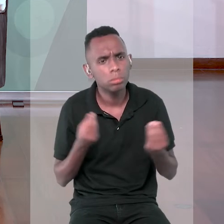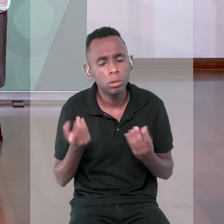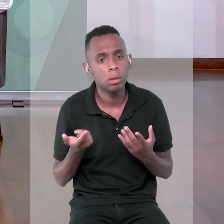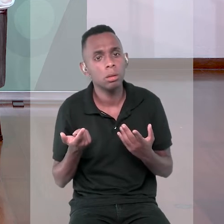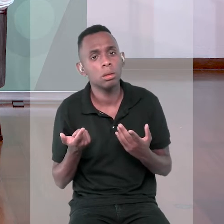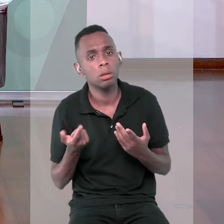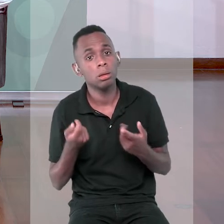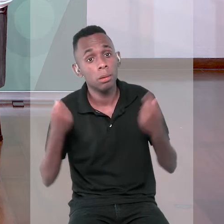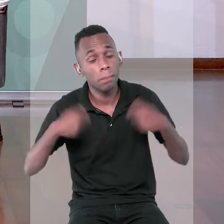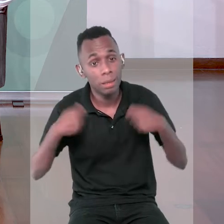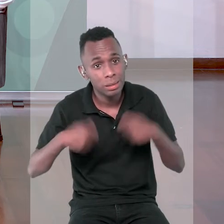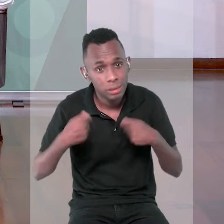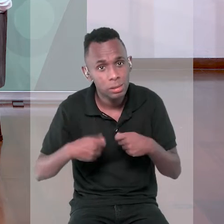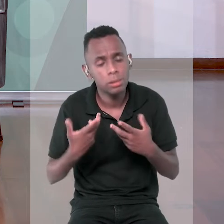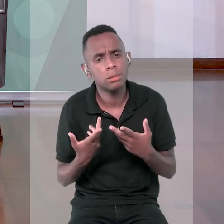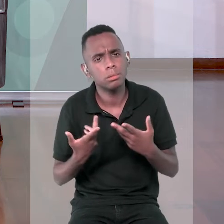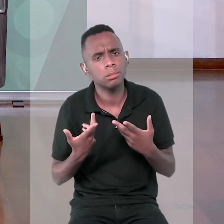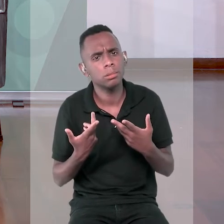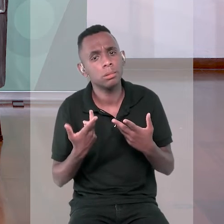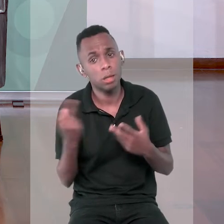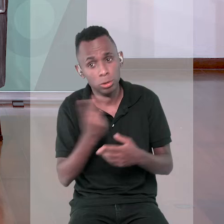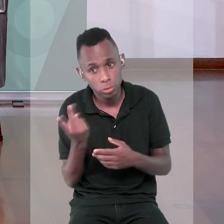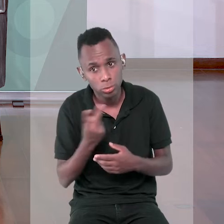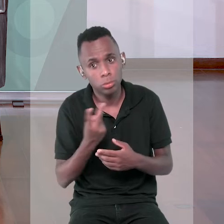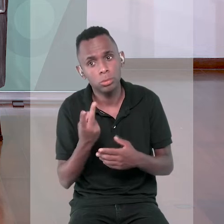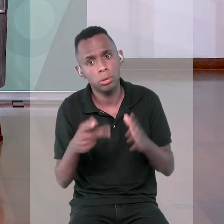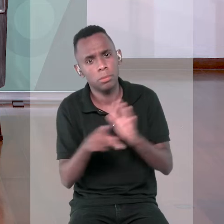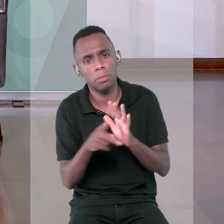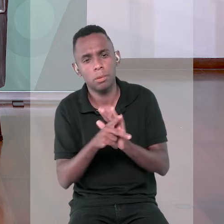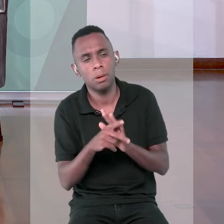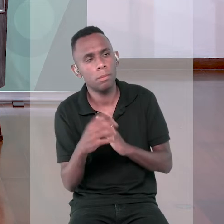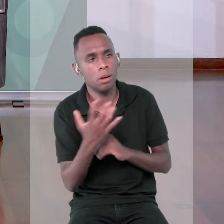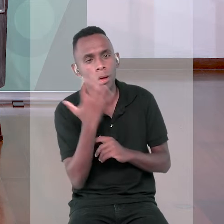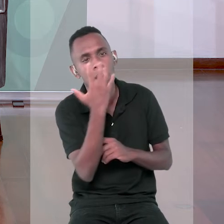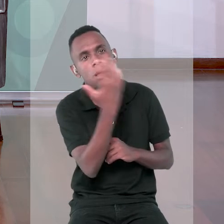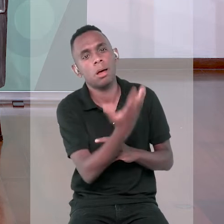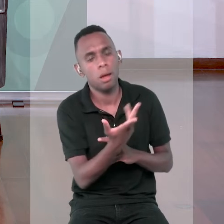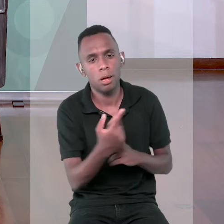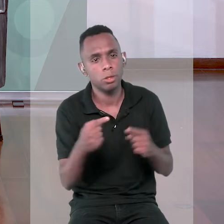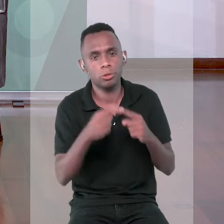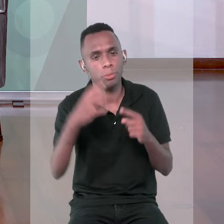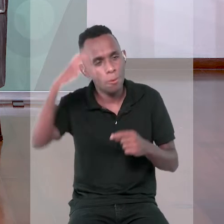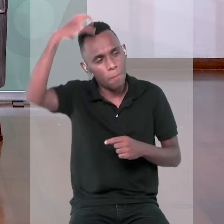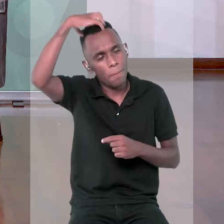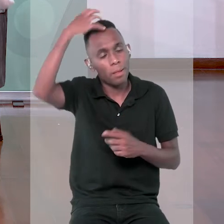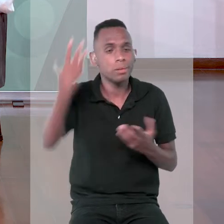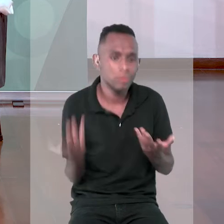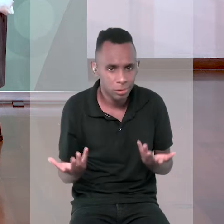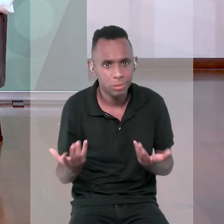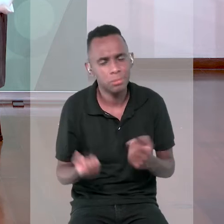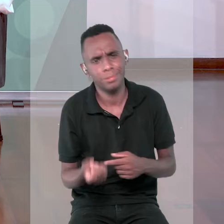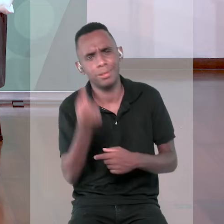nesse ineditismo todo dessa vida delas, até elas caíram na cilada do príncipe encantado. Não